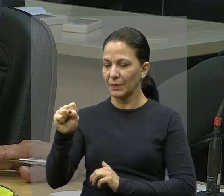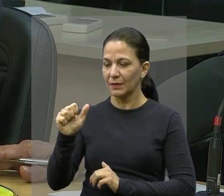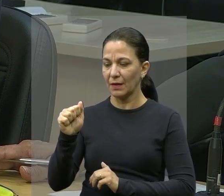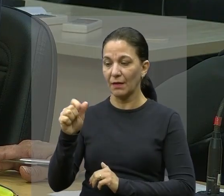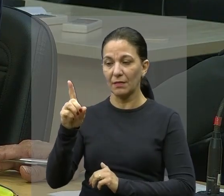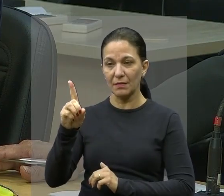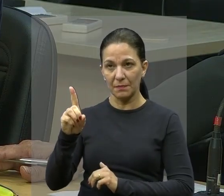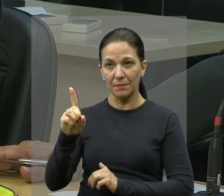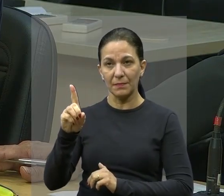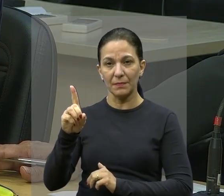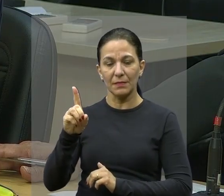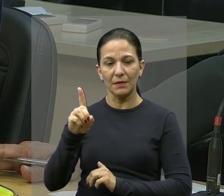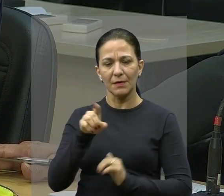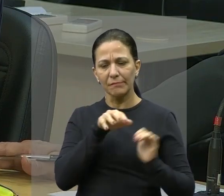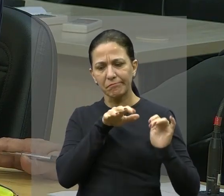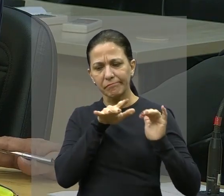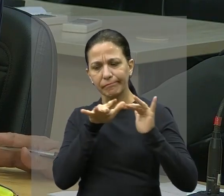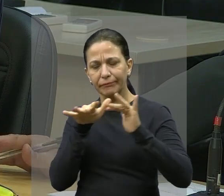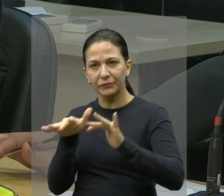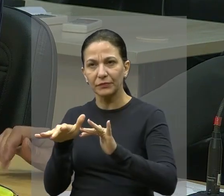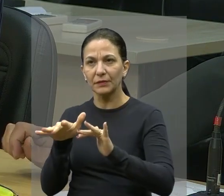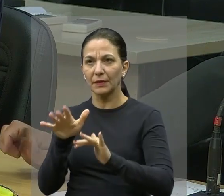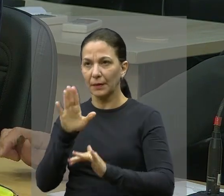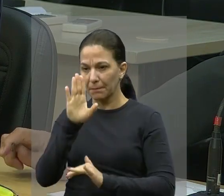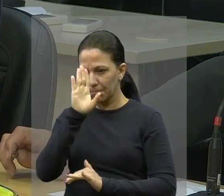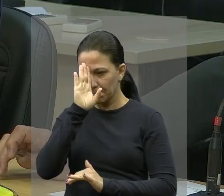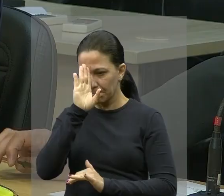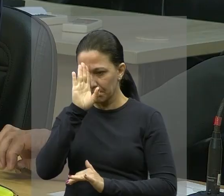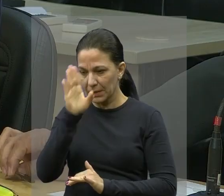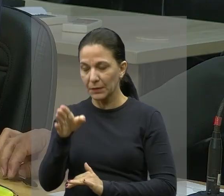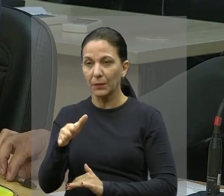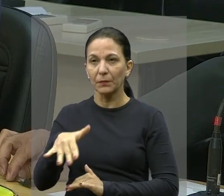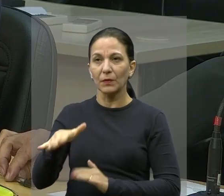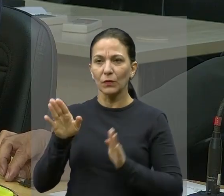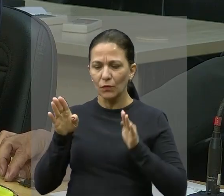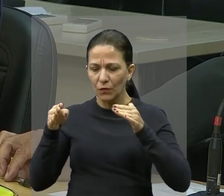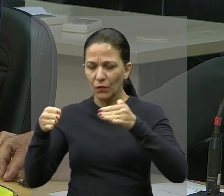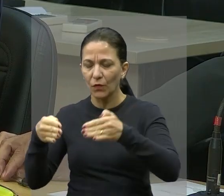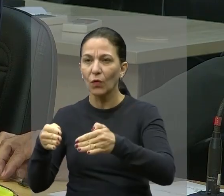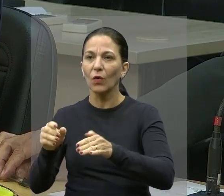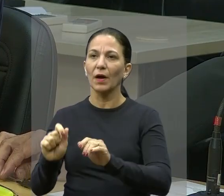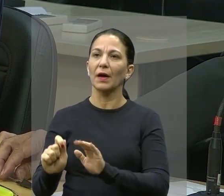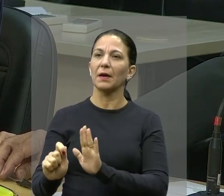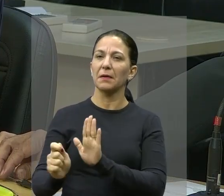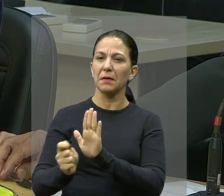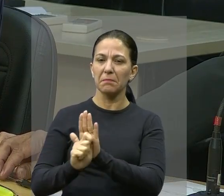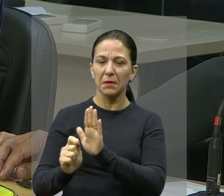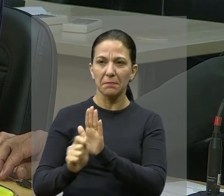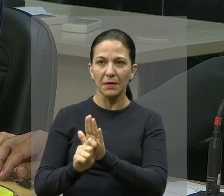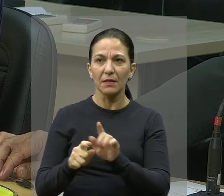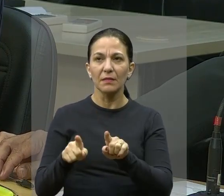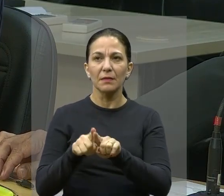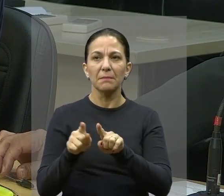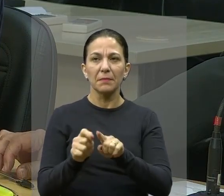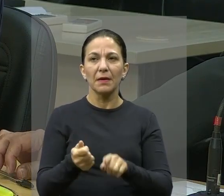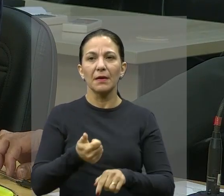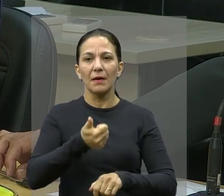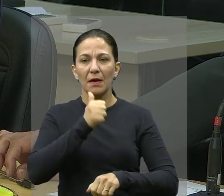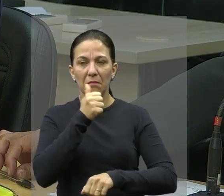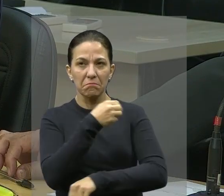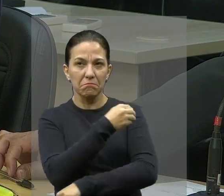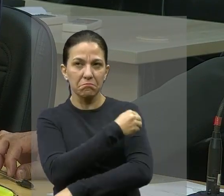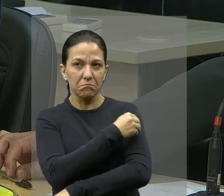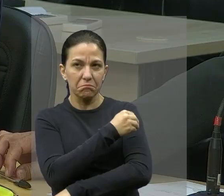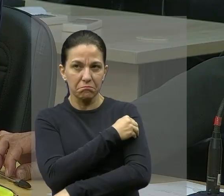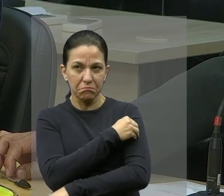inteira. Hoje, prioritariamente, a nossa demanda é com substância e bebidas alcoólicas. Está